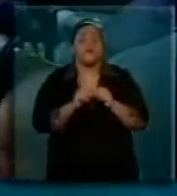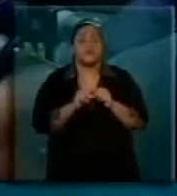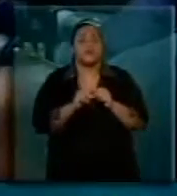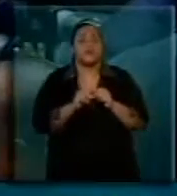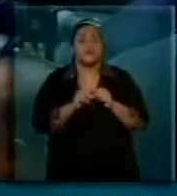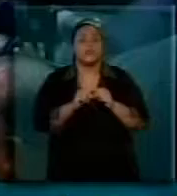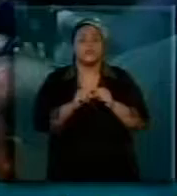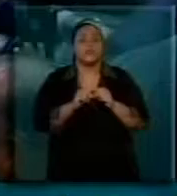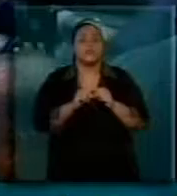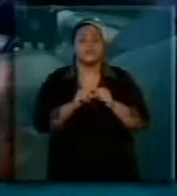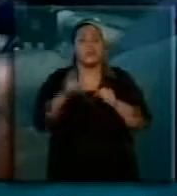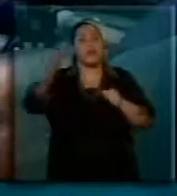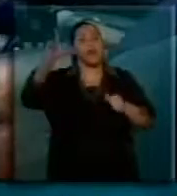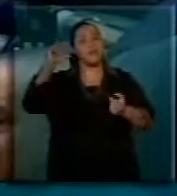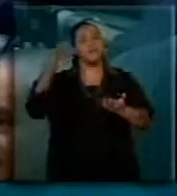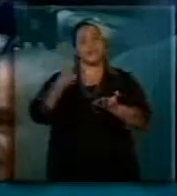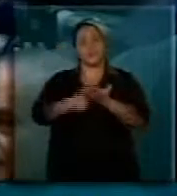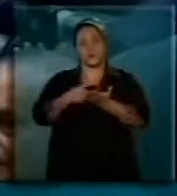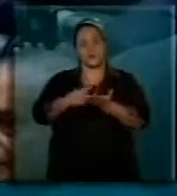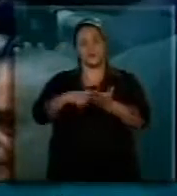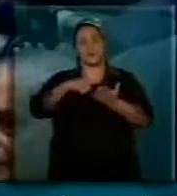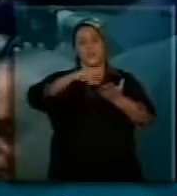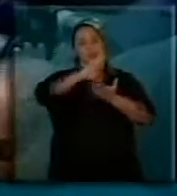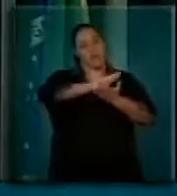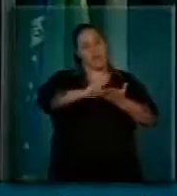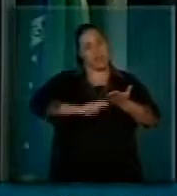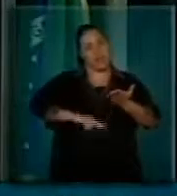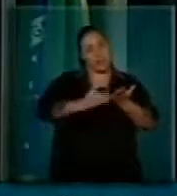critério estabelecido pelo relatório preliminar.